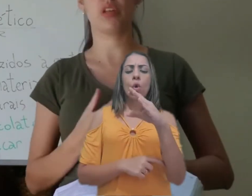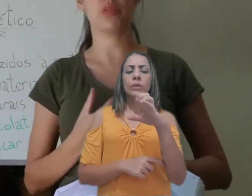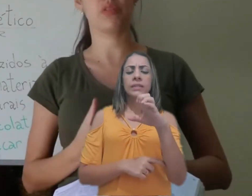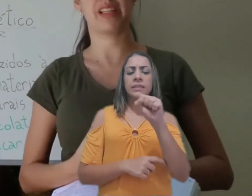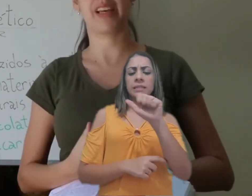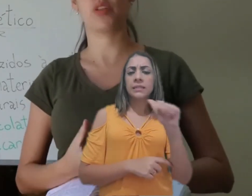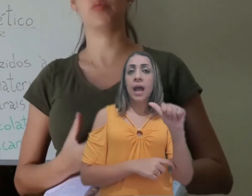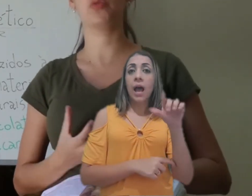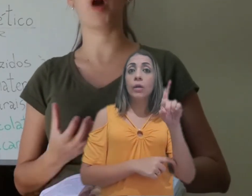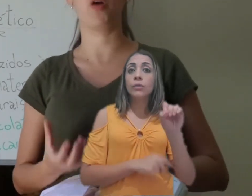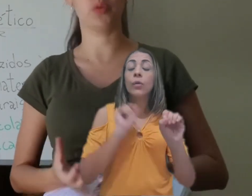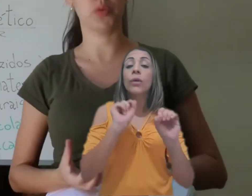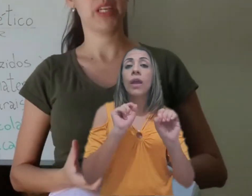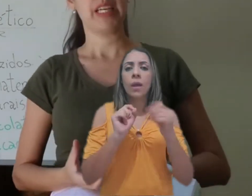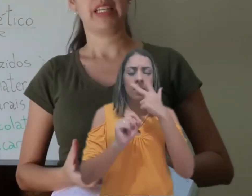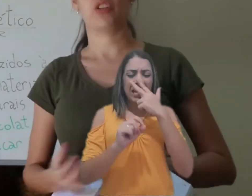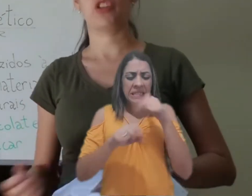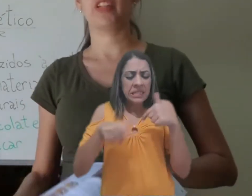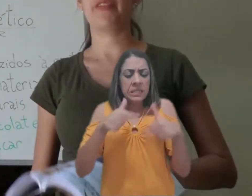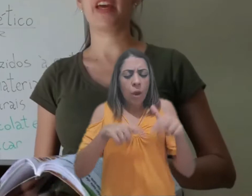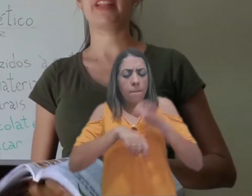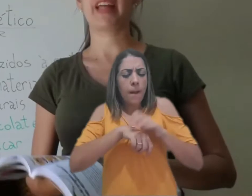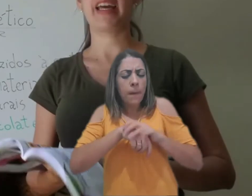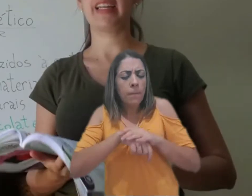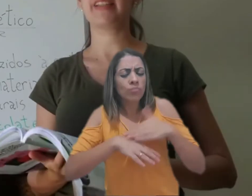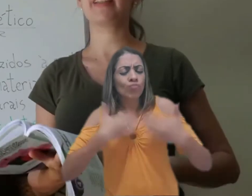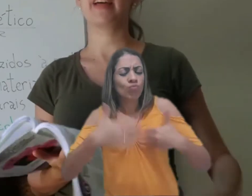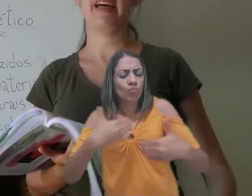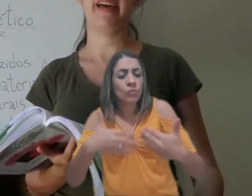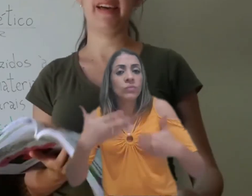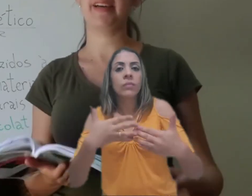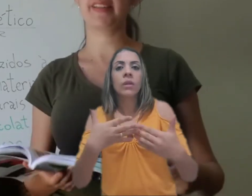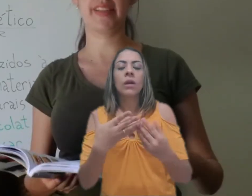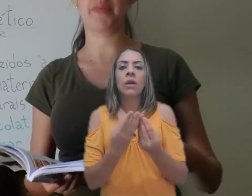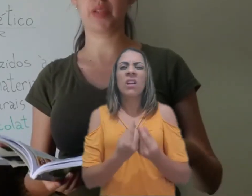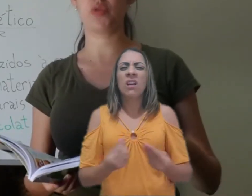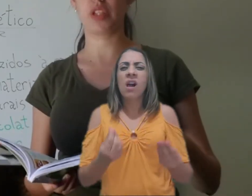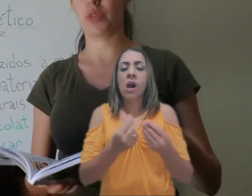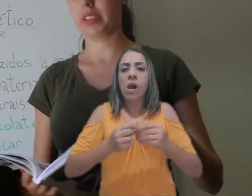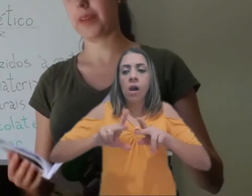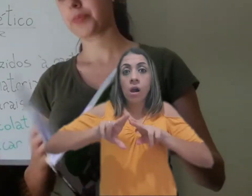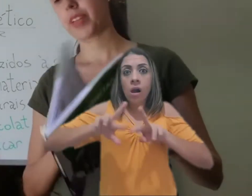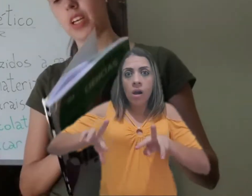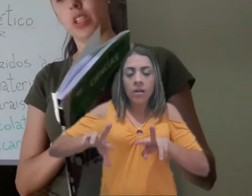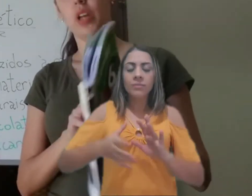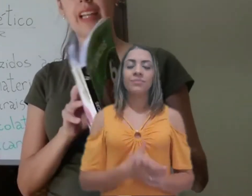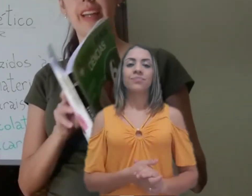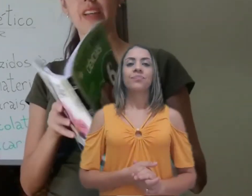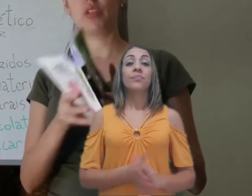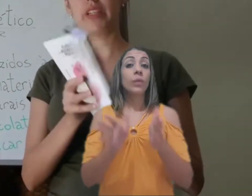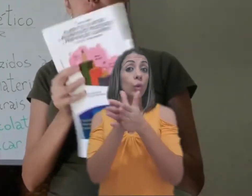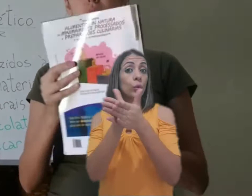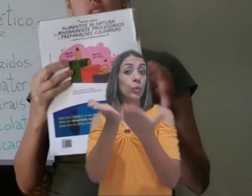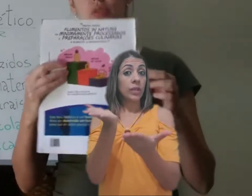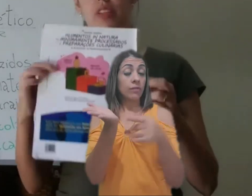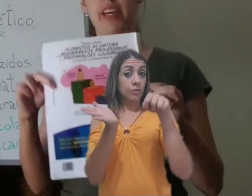de industrialização muito alto. Então, a gente deve evitar eles sempre que possível, tá? Atrás